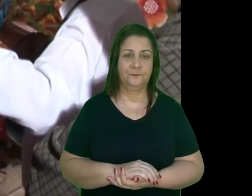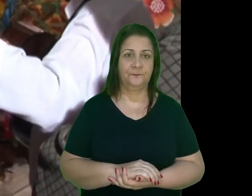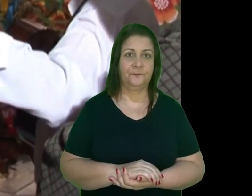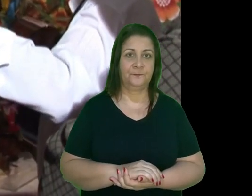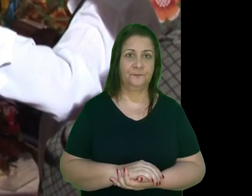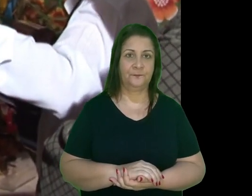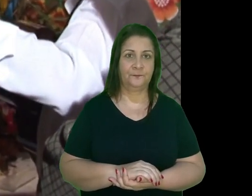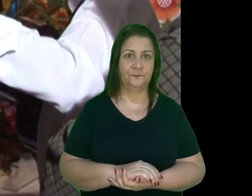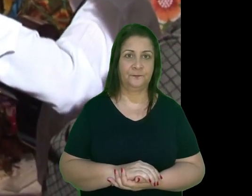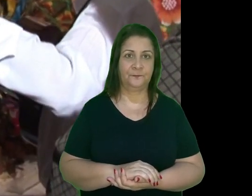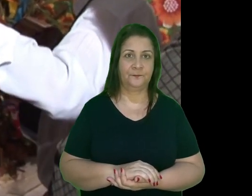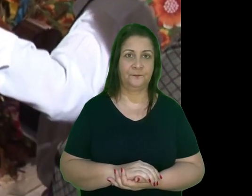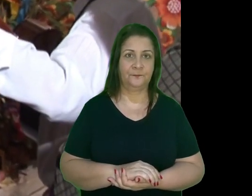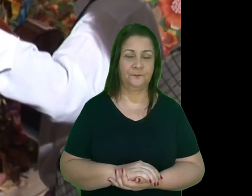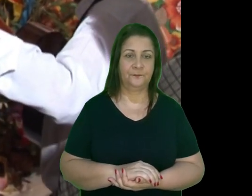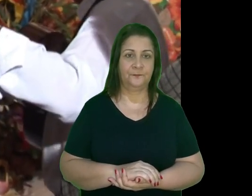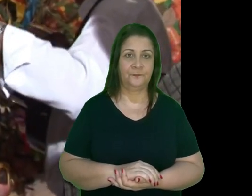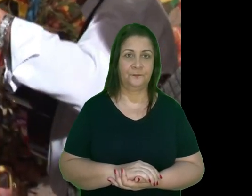Ai, ai.